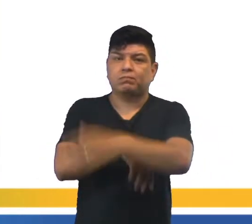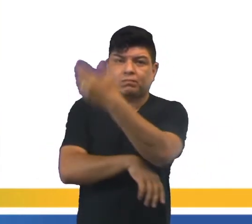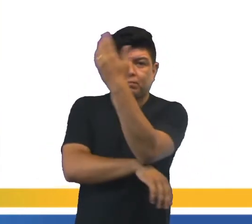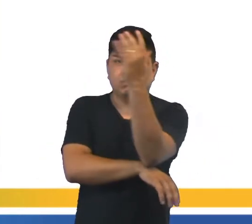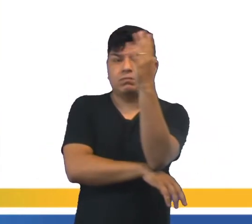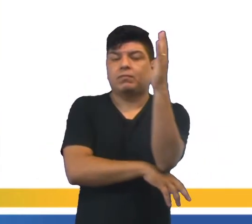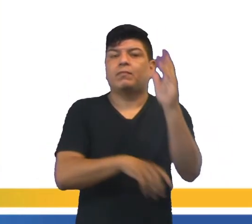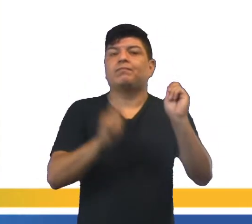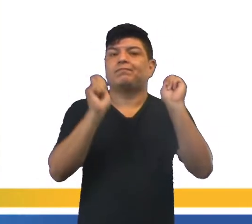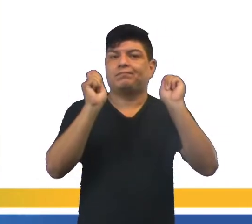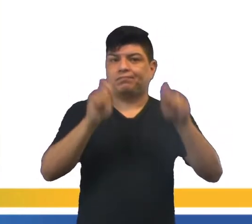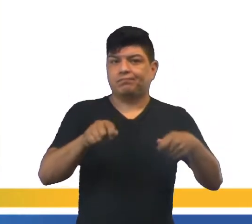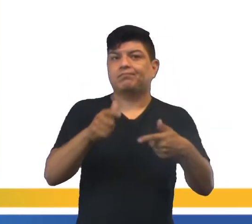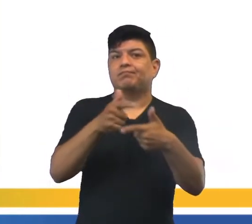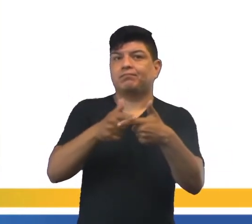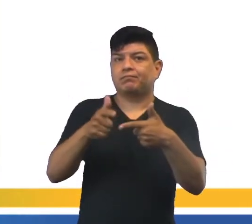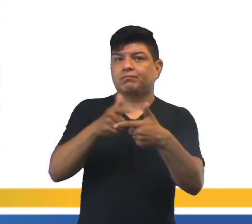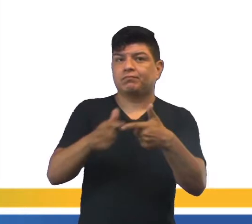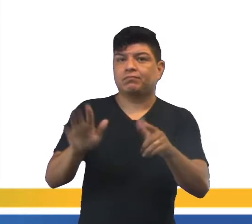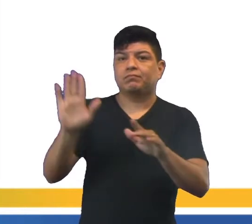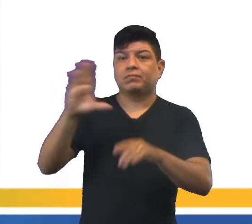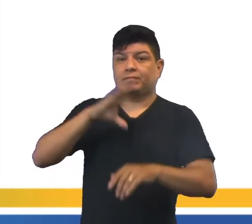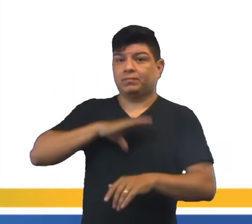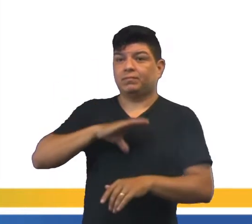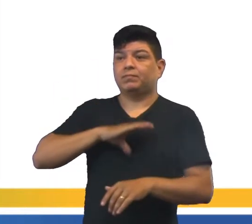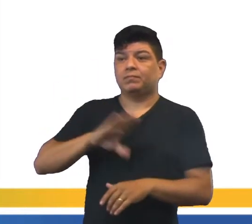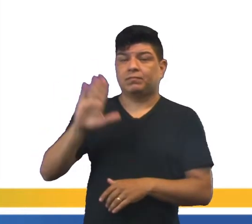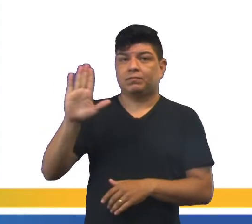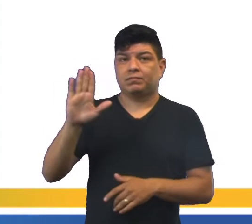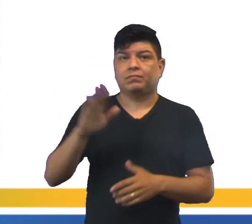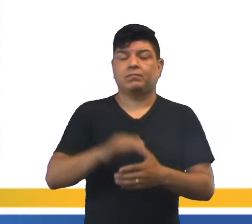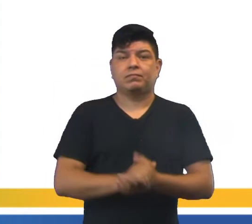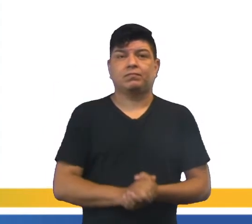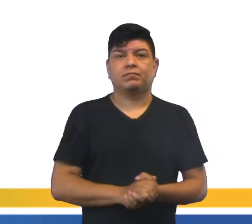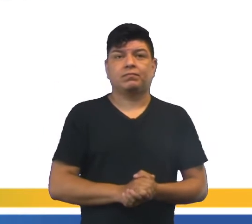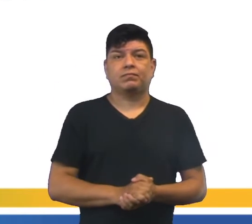ocasionar, como no caso de Brumadinho.